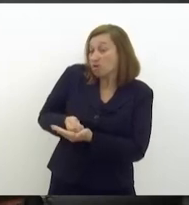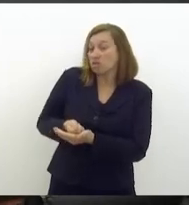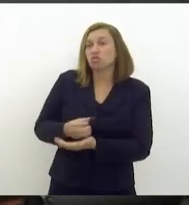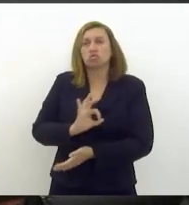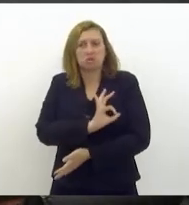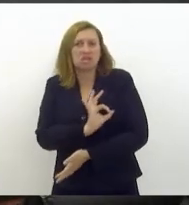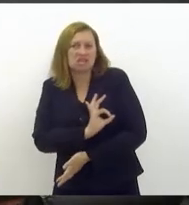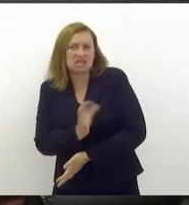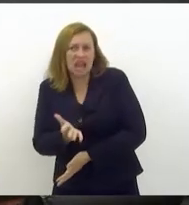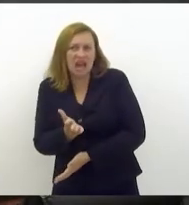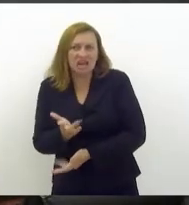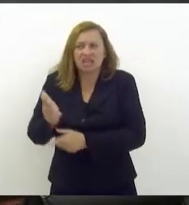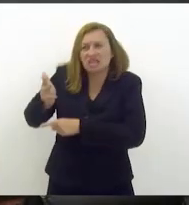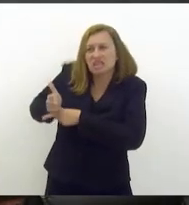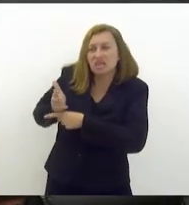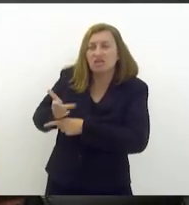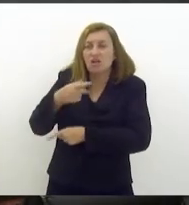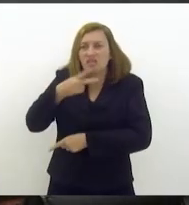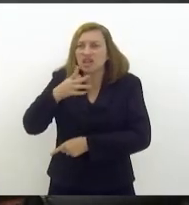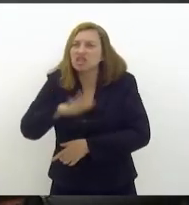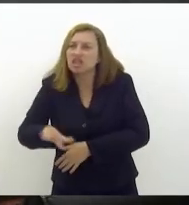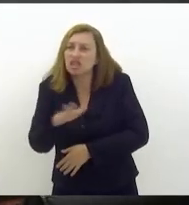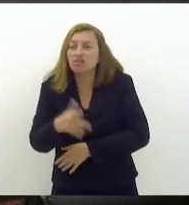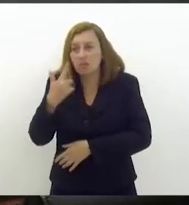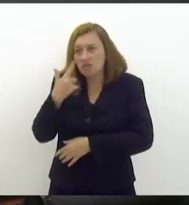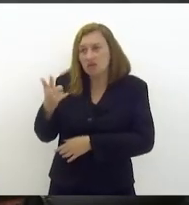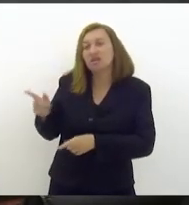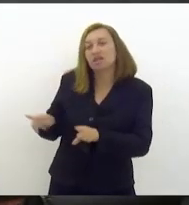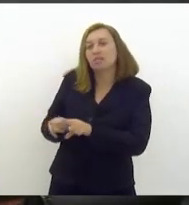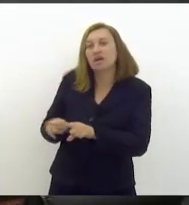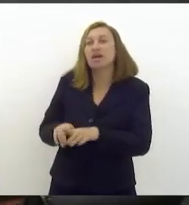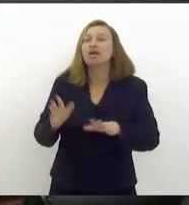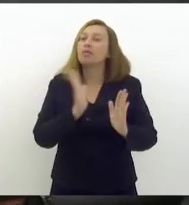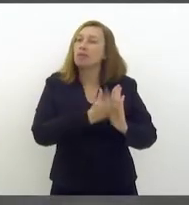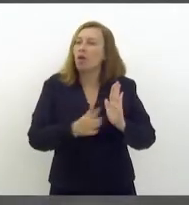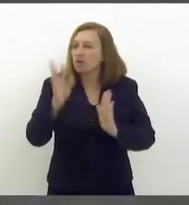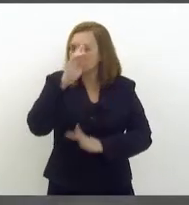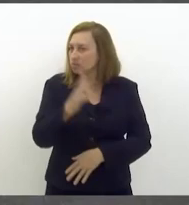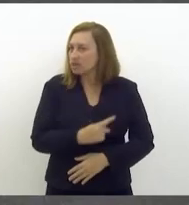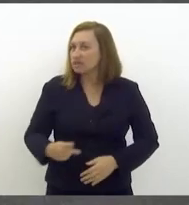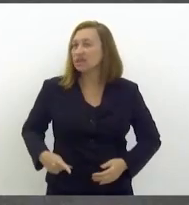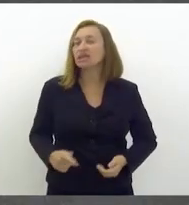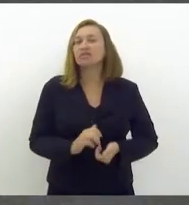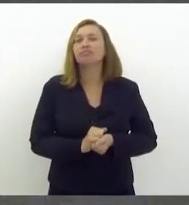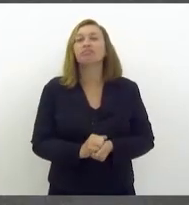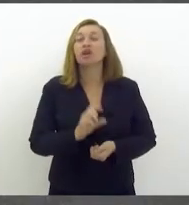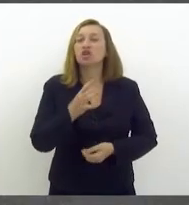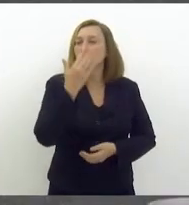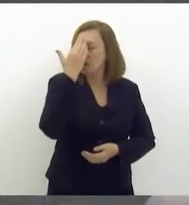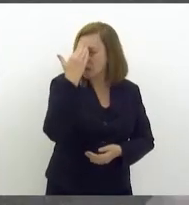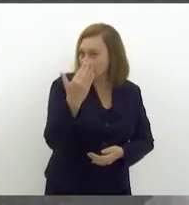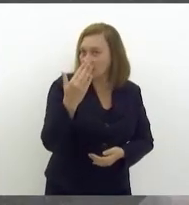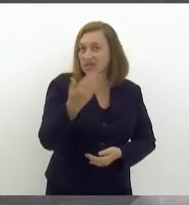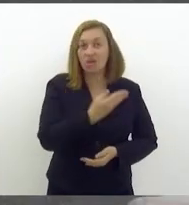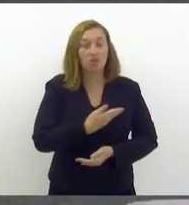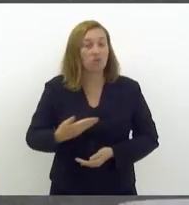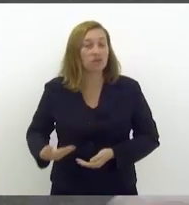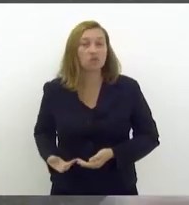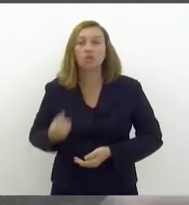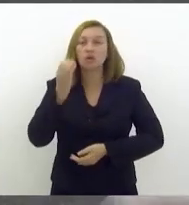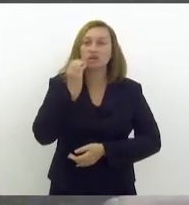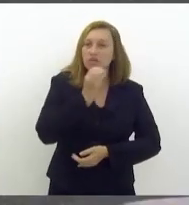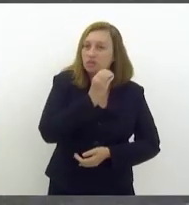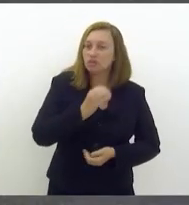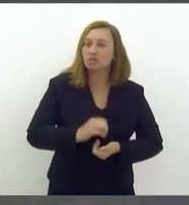já que estamos falando de criança vamos botar câmera também Presidente pela ordem eu quero só aqui agradecer o governador Cláudio